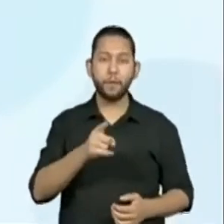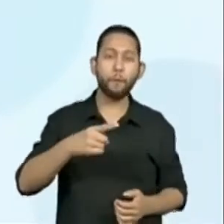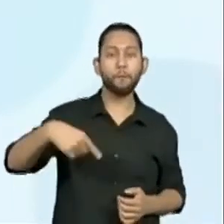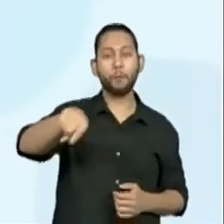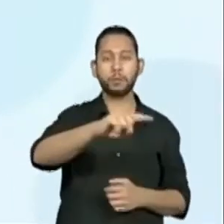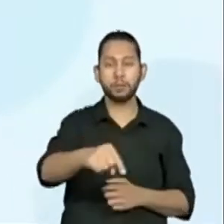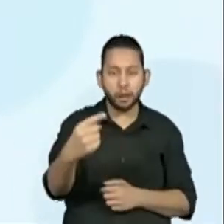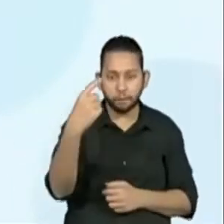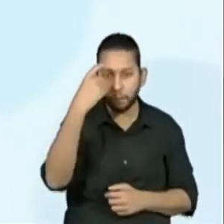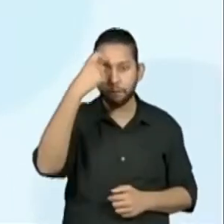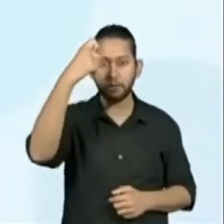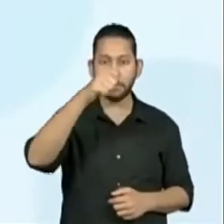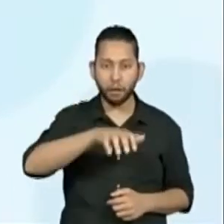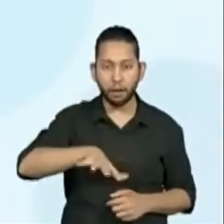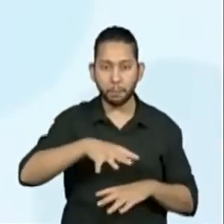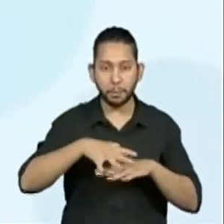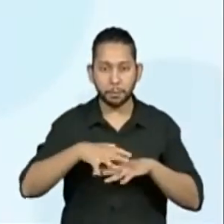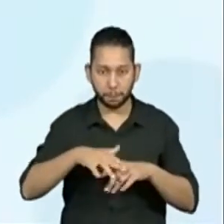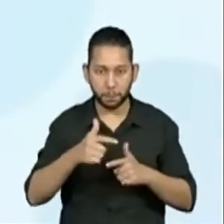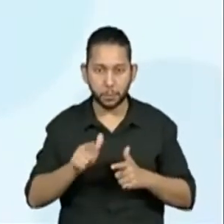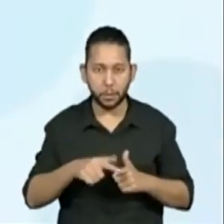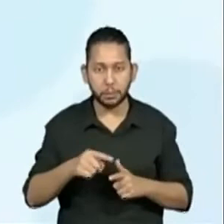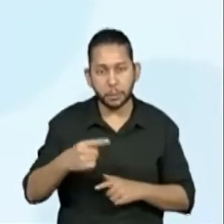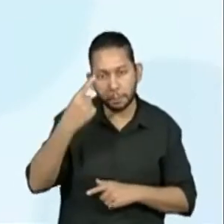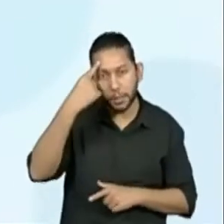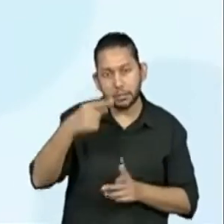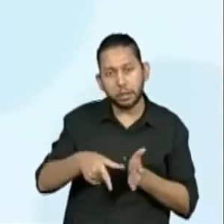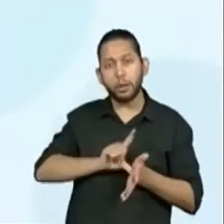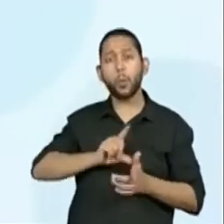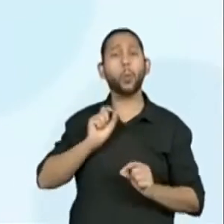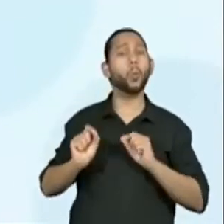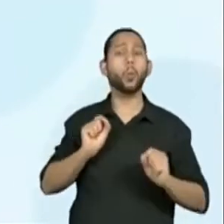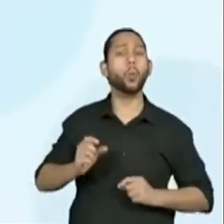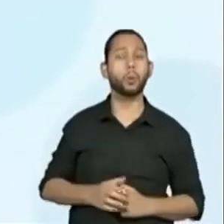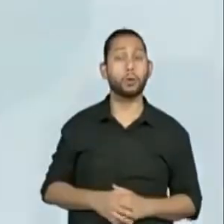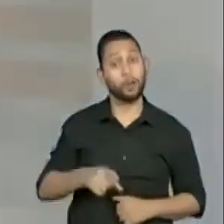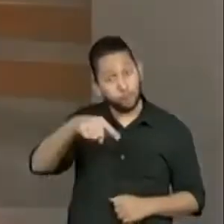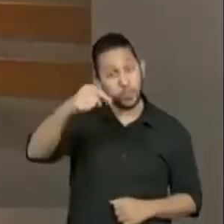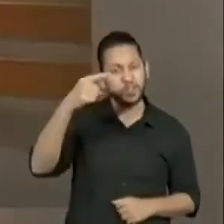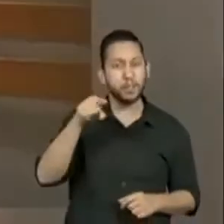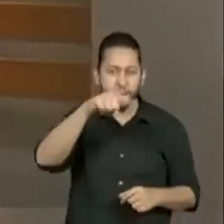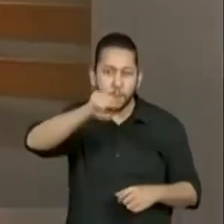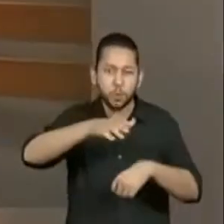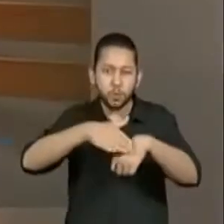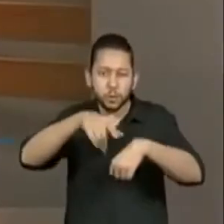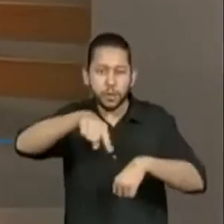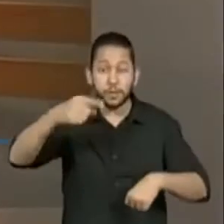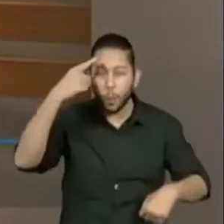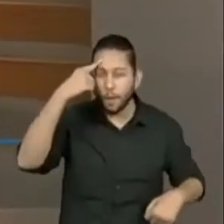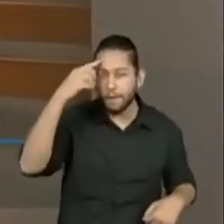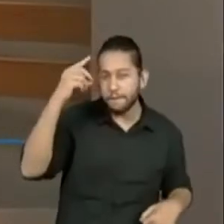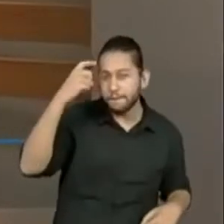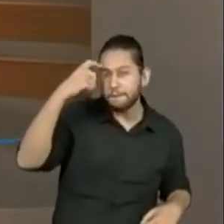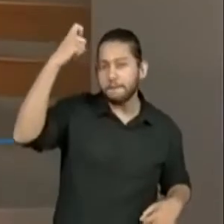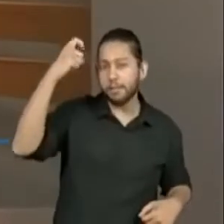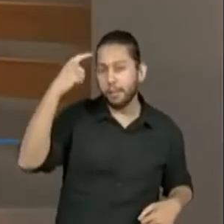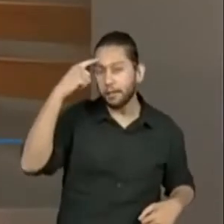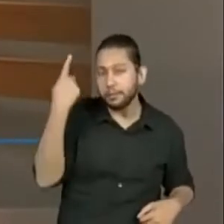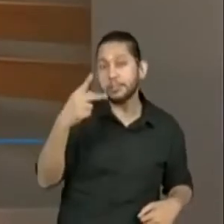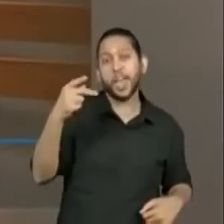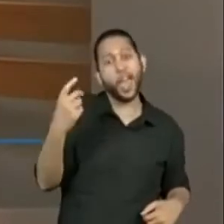uma situação-problema porque aqui quem vai inventar digamos assim o problema é você